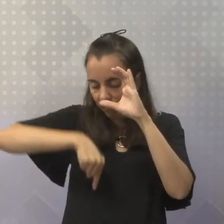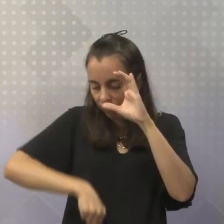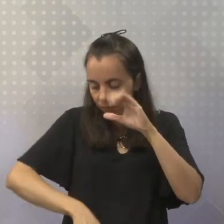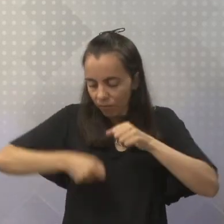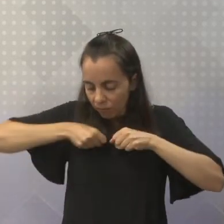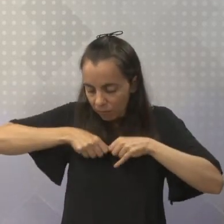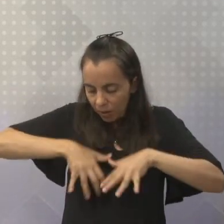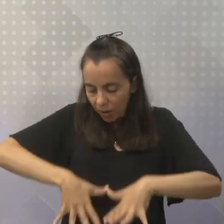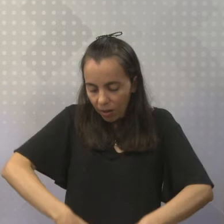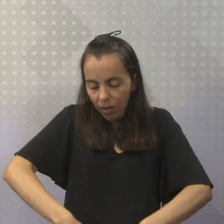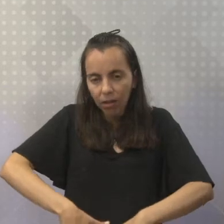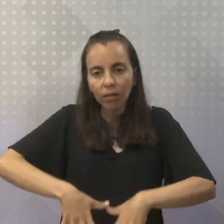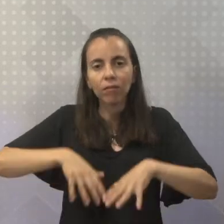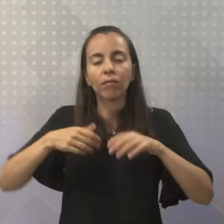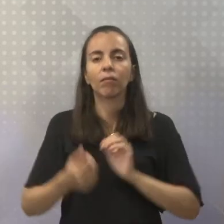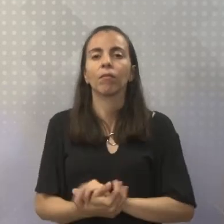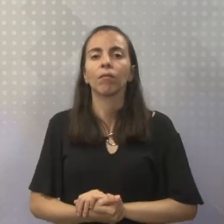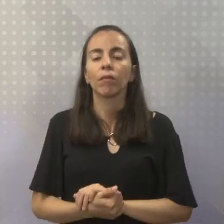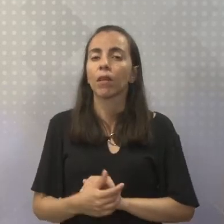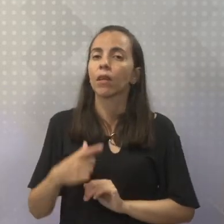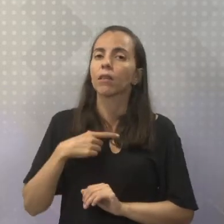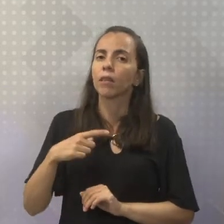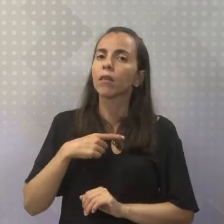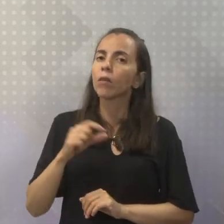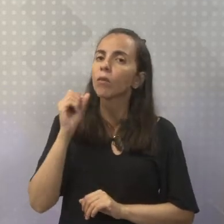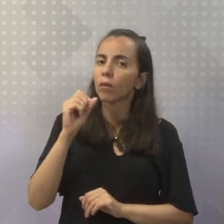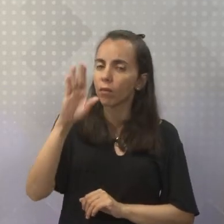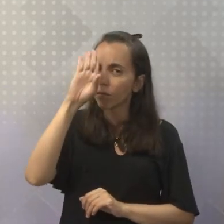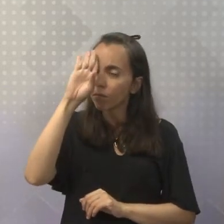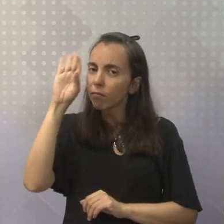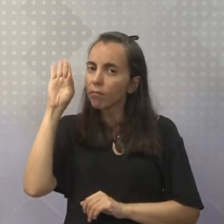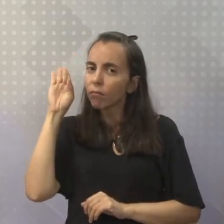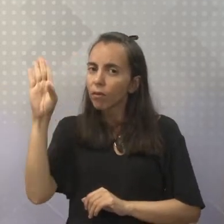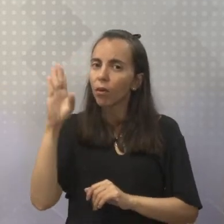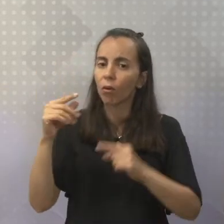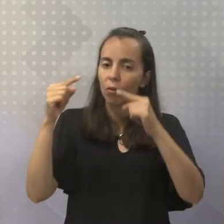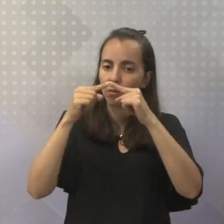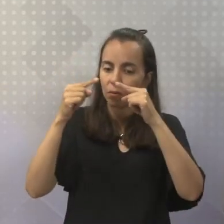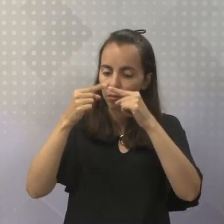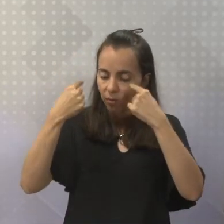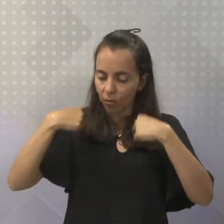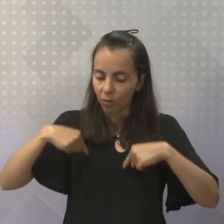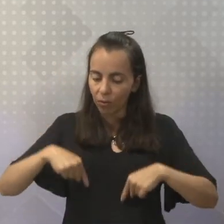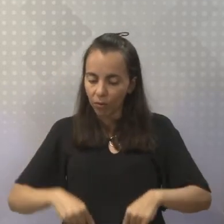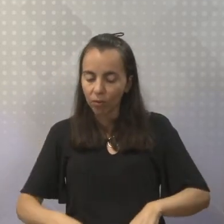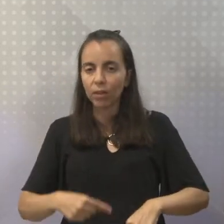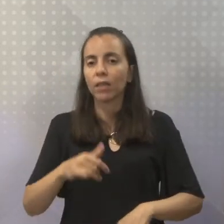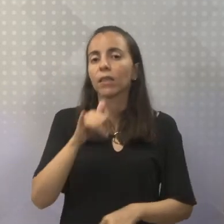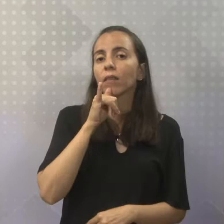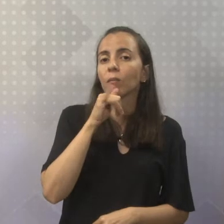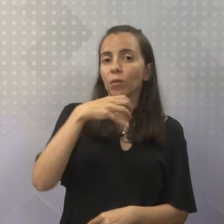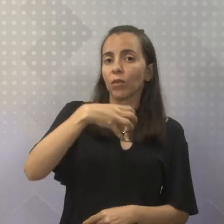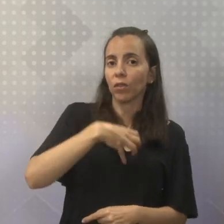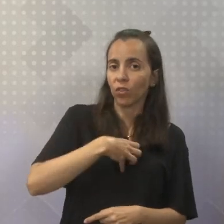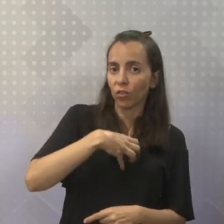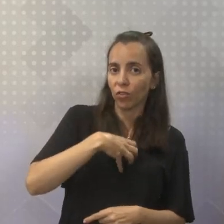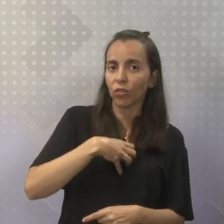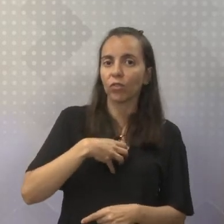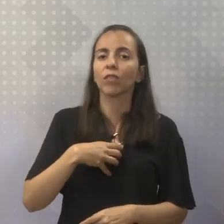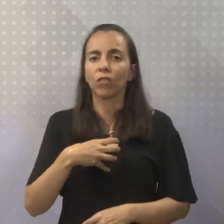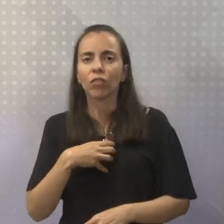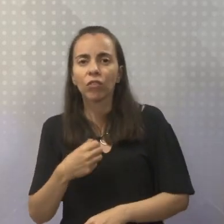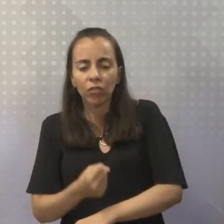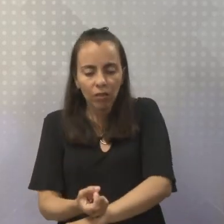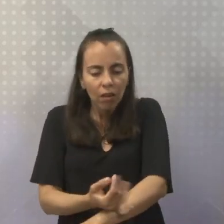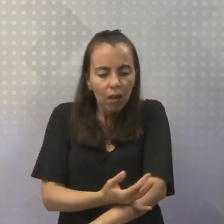corpo. Então, ele tem uma função integradora em vários órgãos, como as sensoriais, né? Dos órgãos do